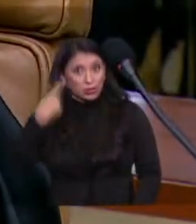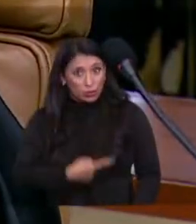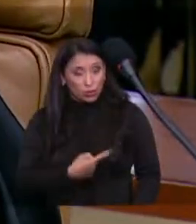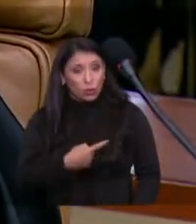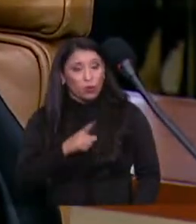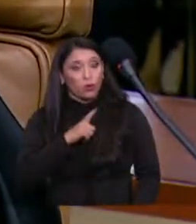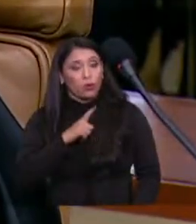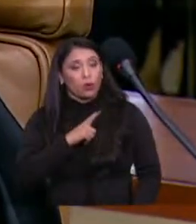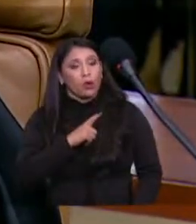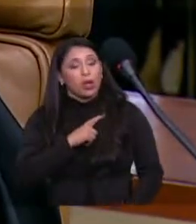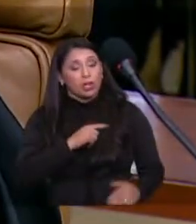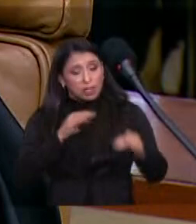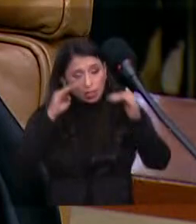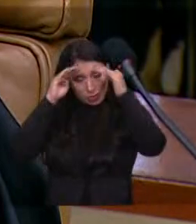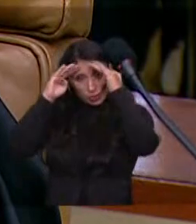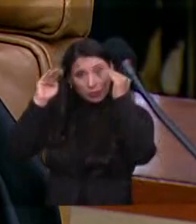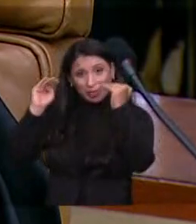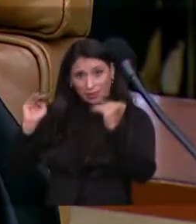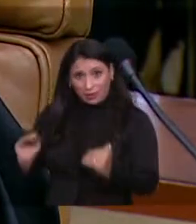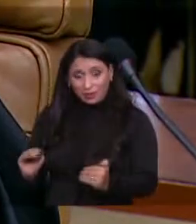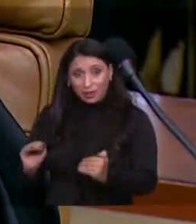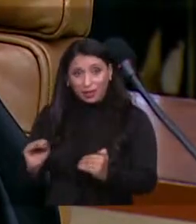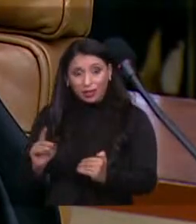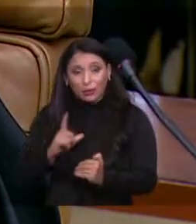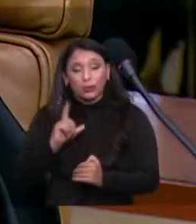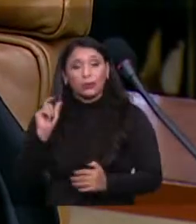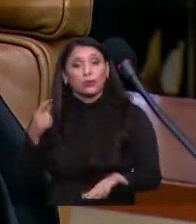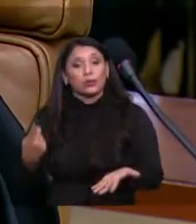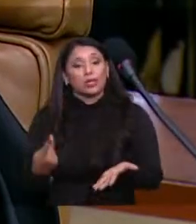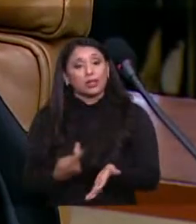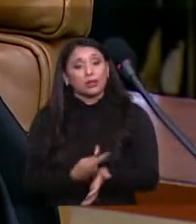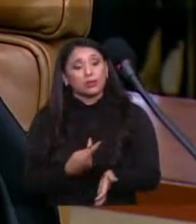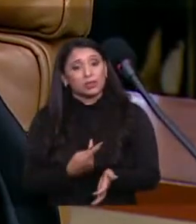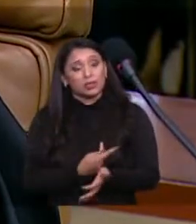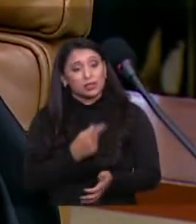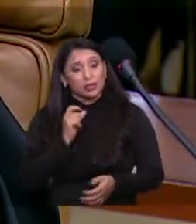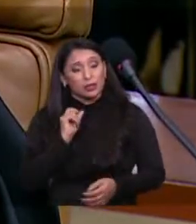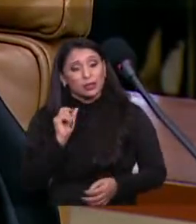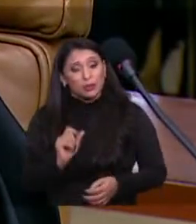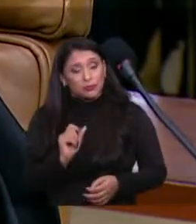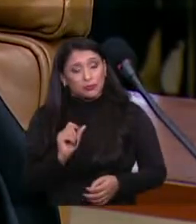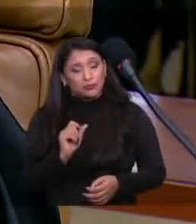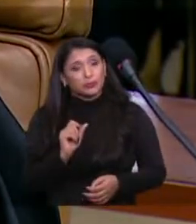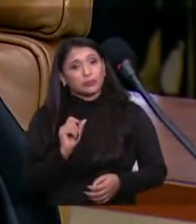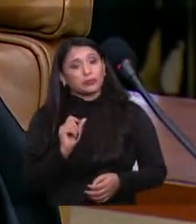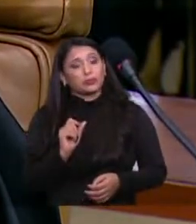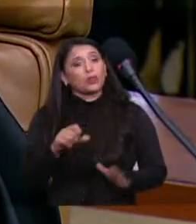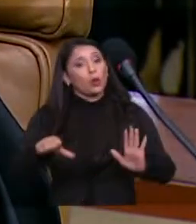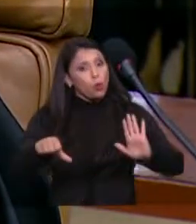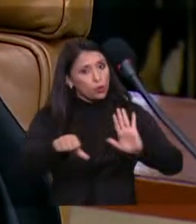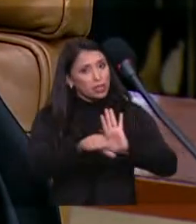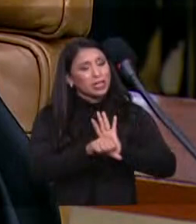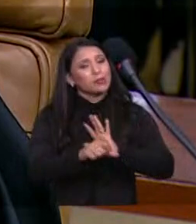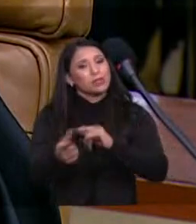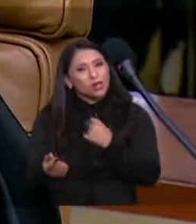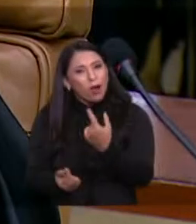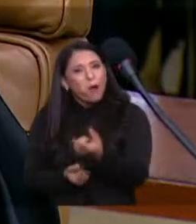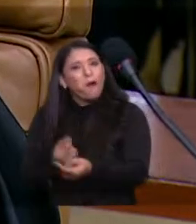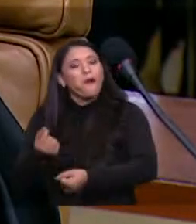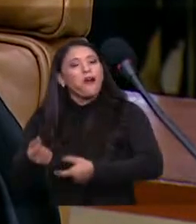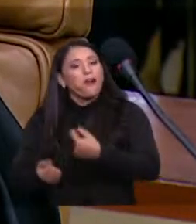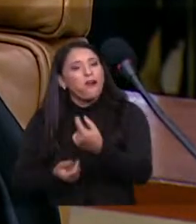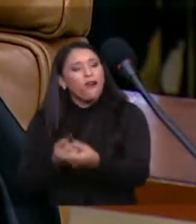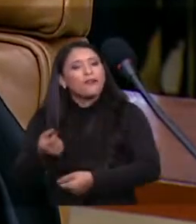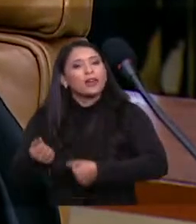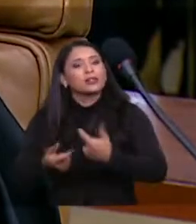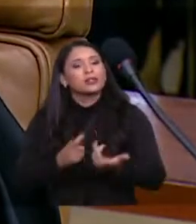relação de imaginação se tornaram instrumentos para execução do crime de lavagem de capitais